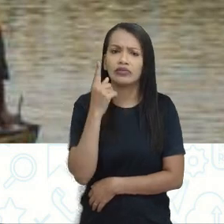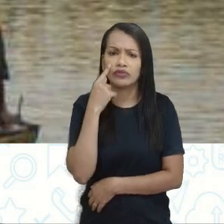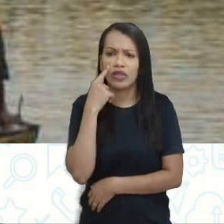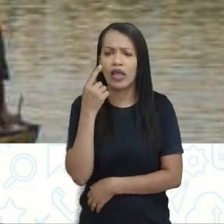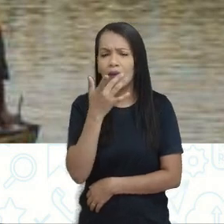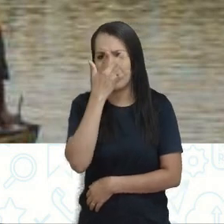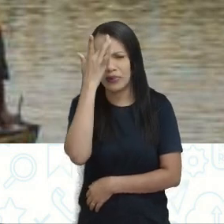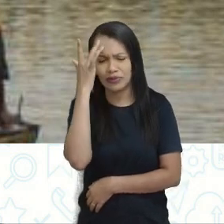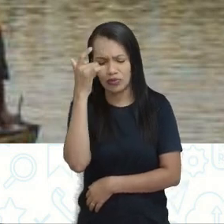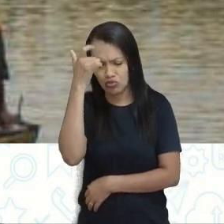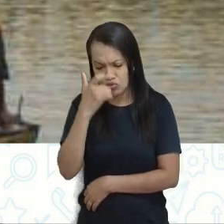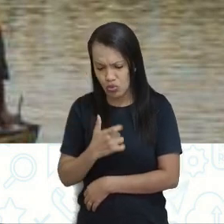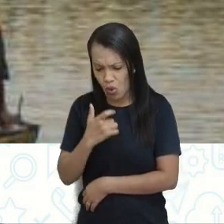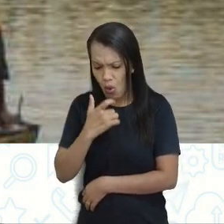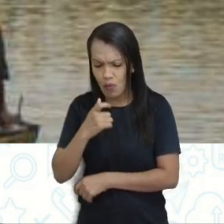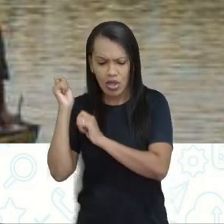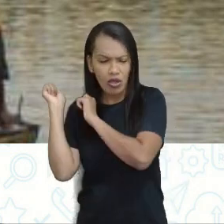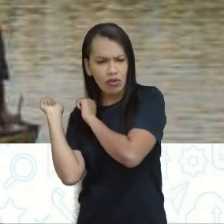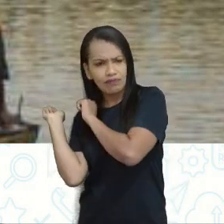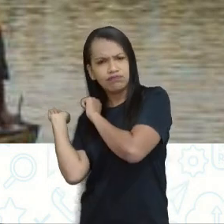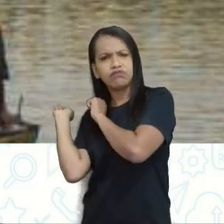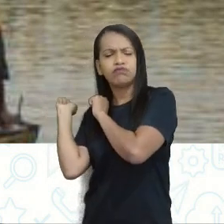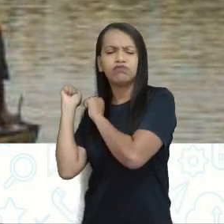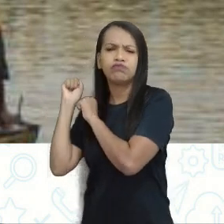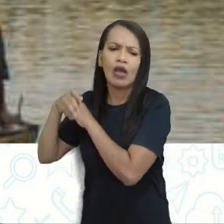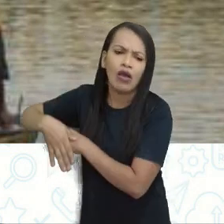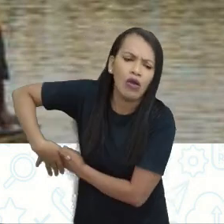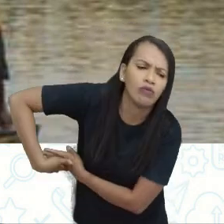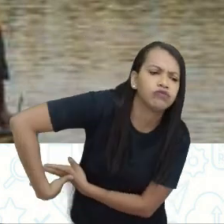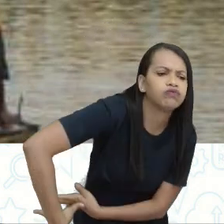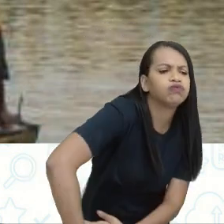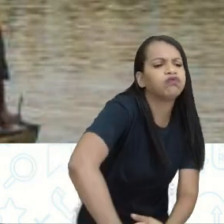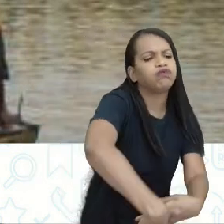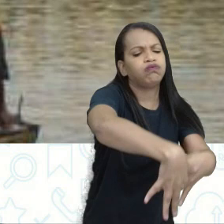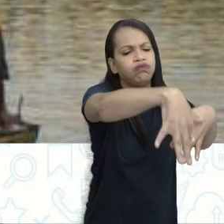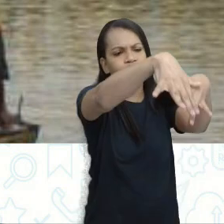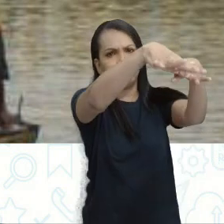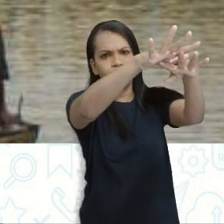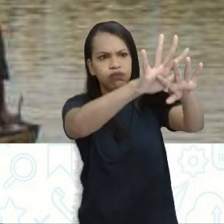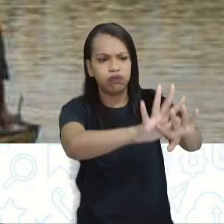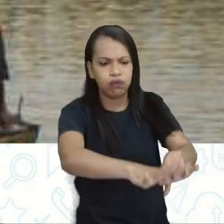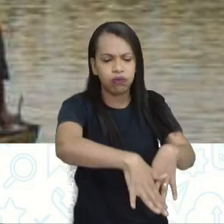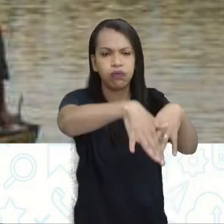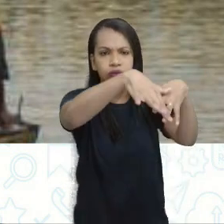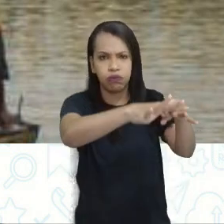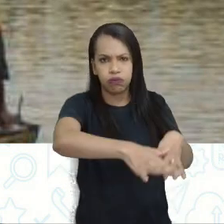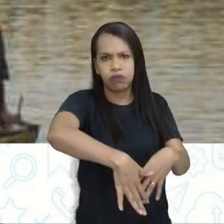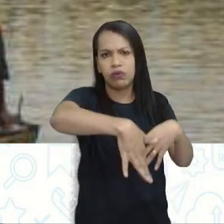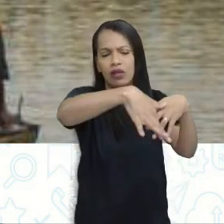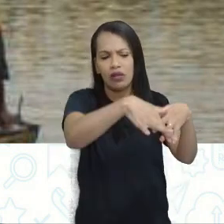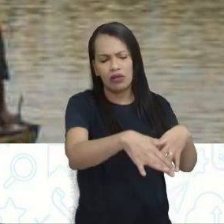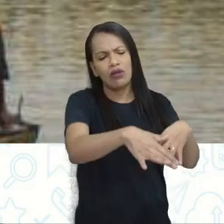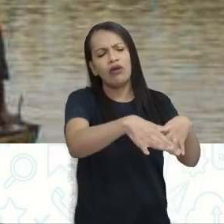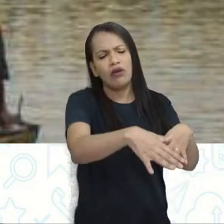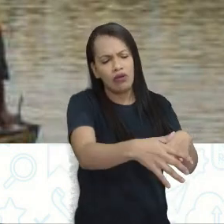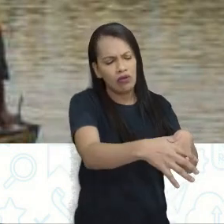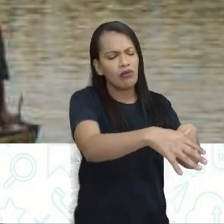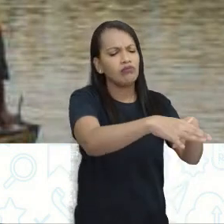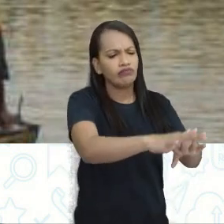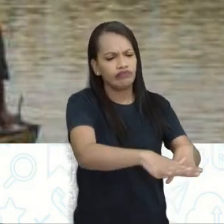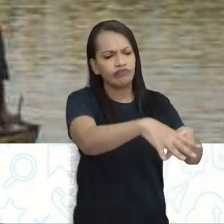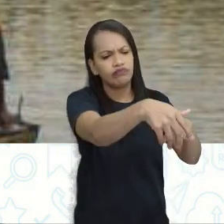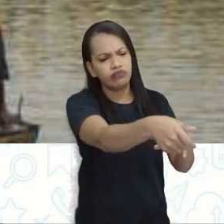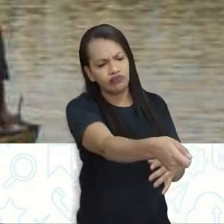aí a rede de pesca, e a gente vê muito esse cenário, né? Andando ali, fazendo um passeio